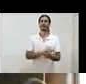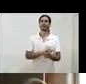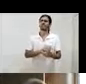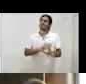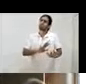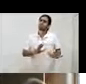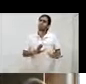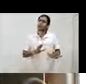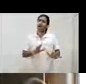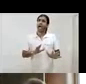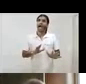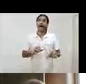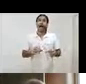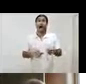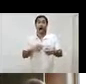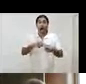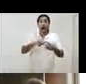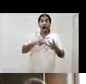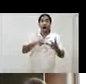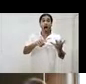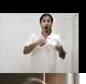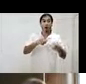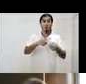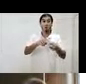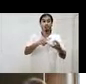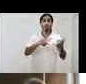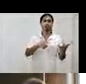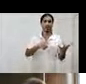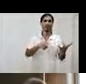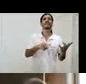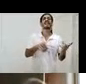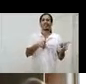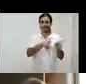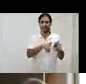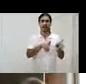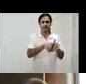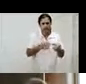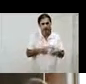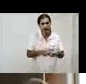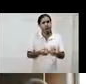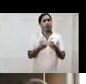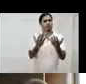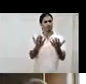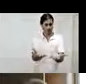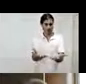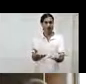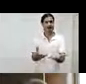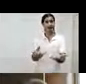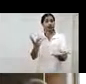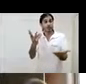quantidade nos oferece uma qualidade, uma possível qualidade de interpretação dos dados.